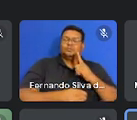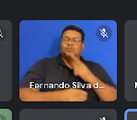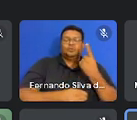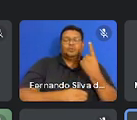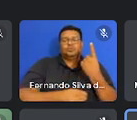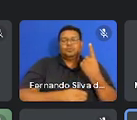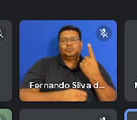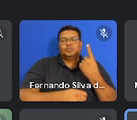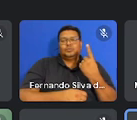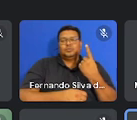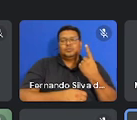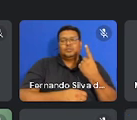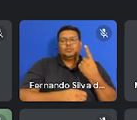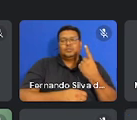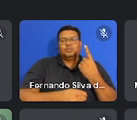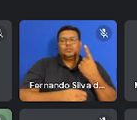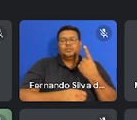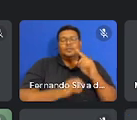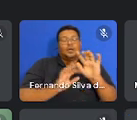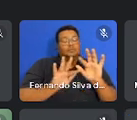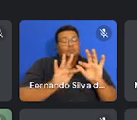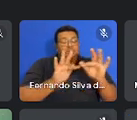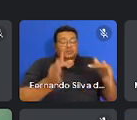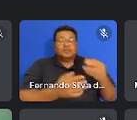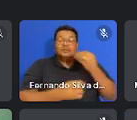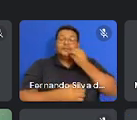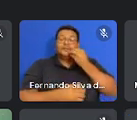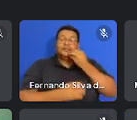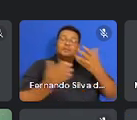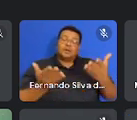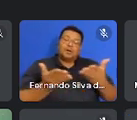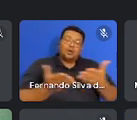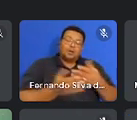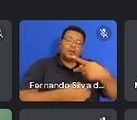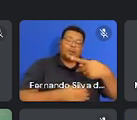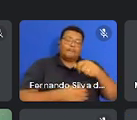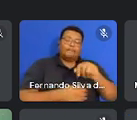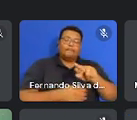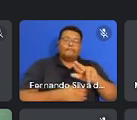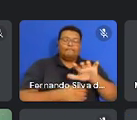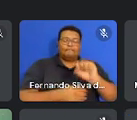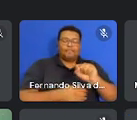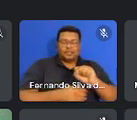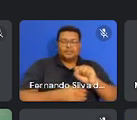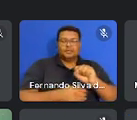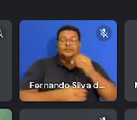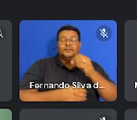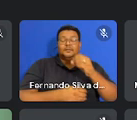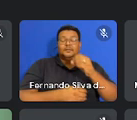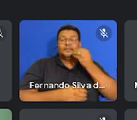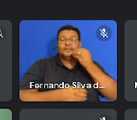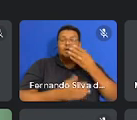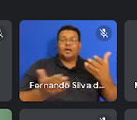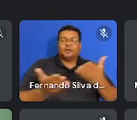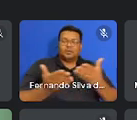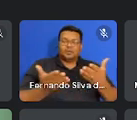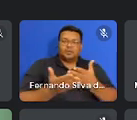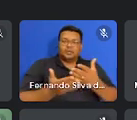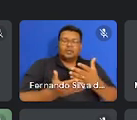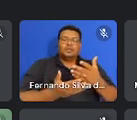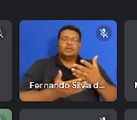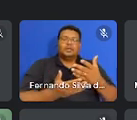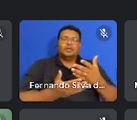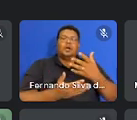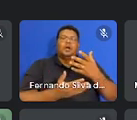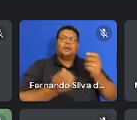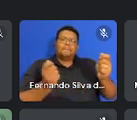é que eu tentei simplificar. Vamos trabalhar com os pares. Vamos atender o pedido da Simone. Silvânia, qual a possibilidade de cair um número